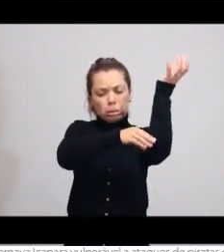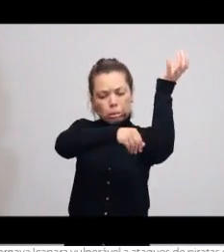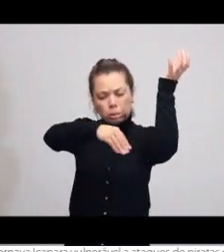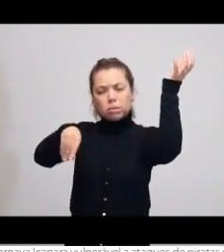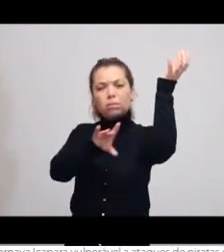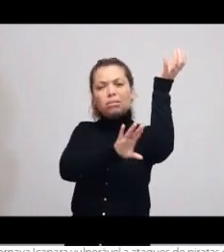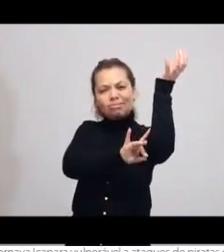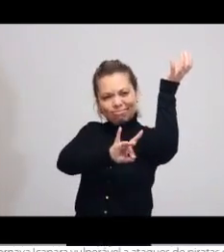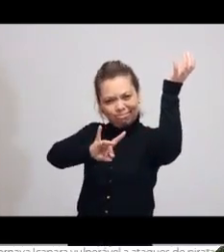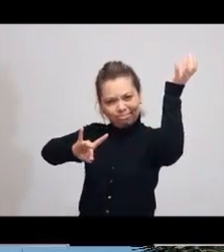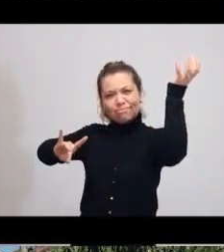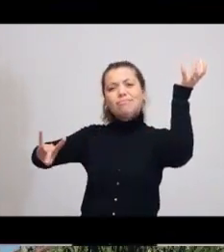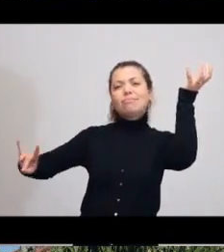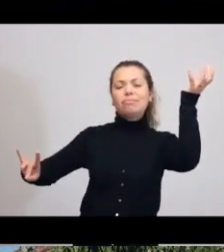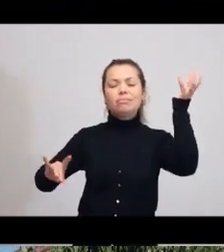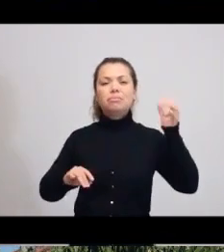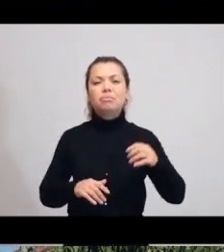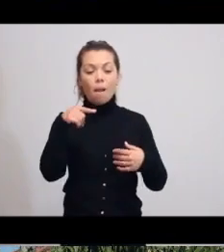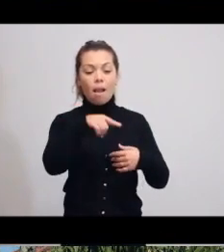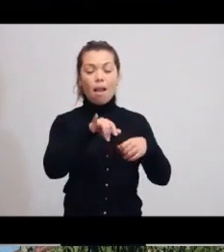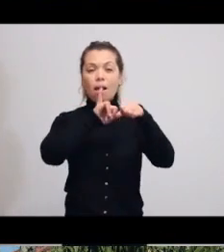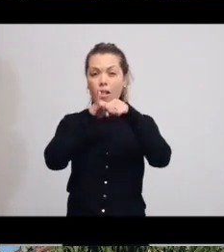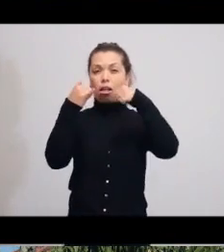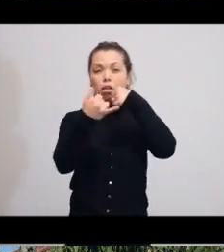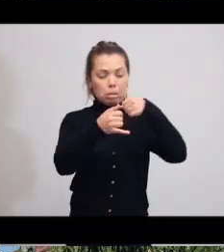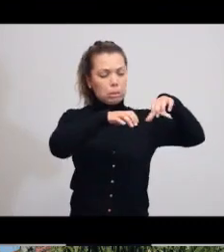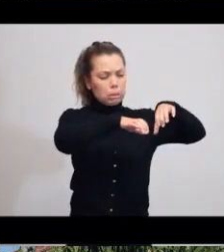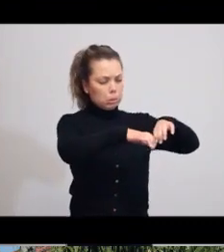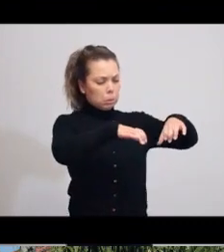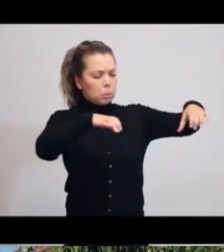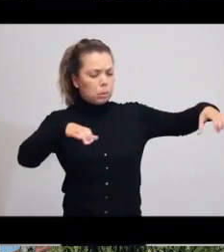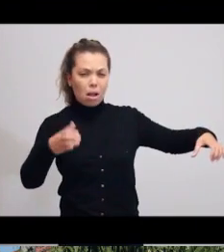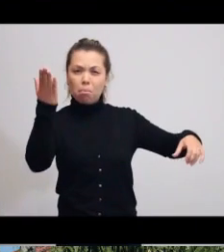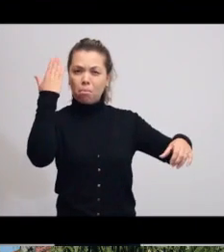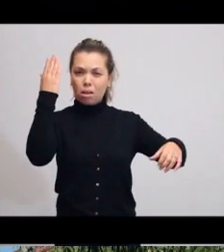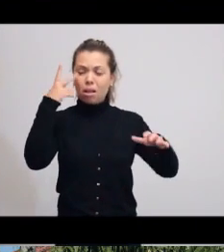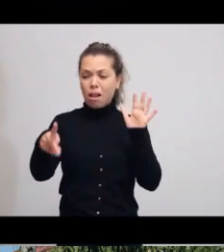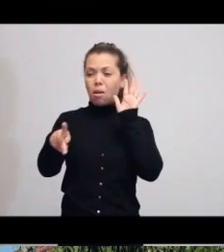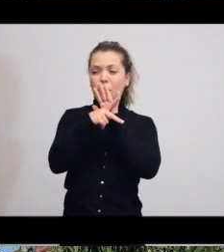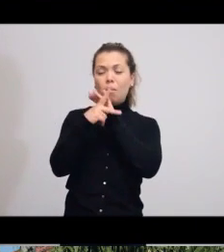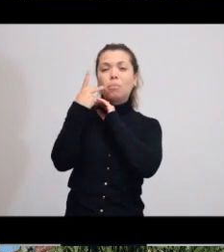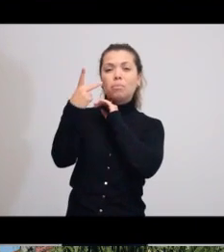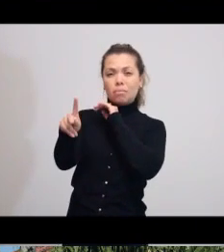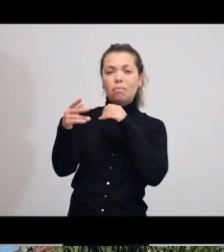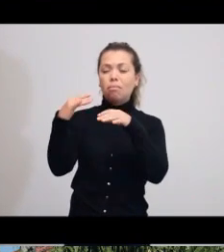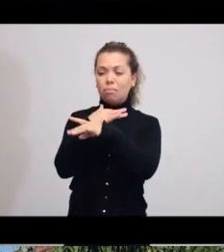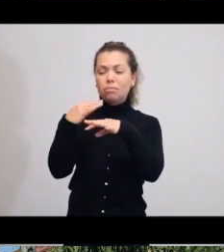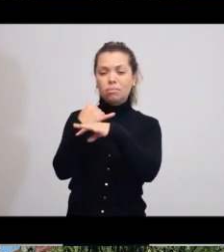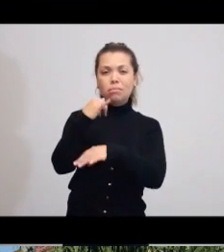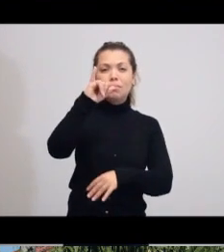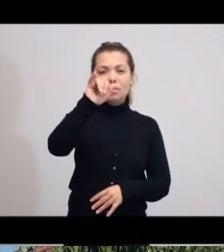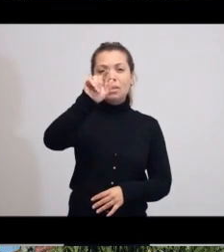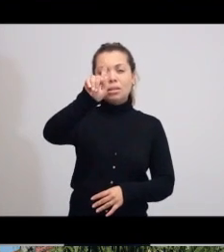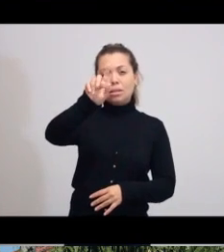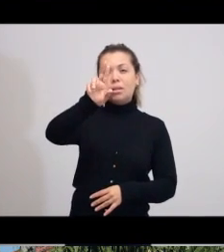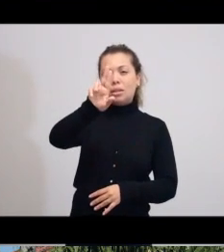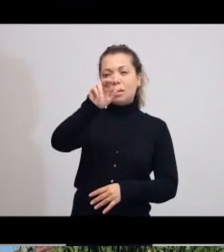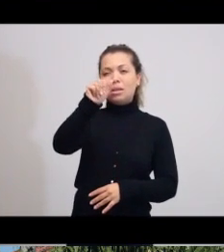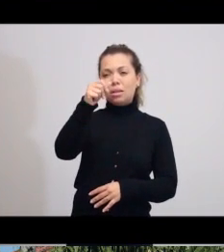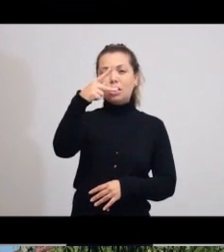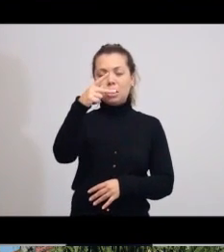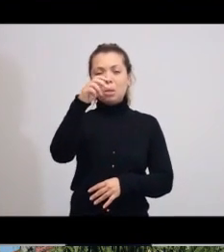a Iguape. Ainda que não seja possível precisar muitas datas, os documentos permitem apontar caminhos que clareiam o